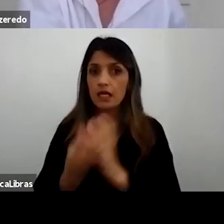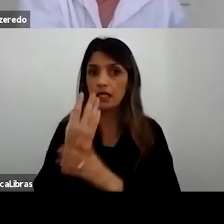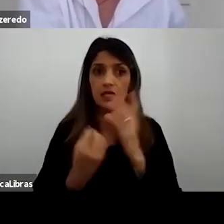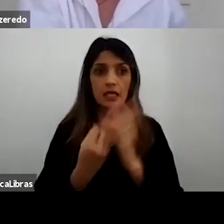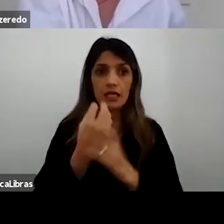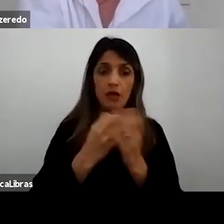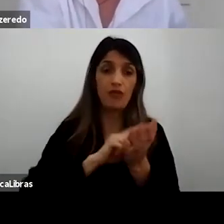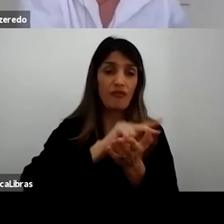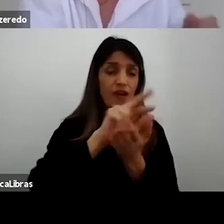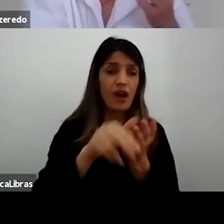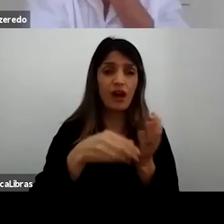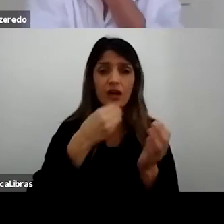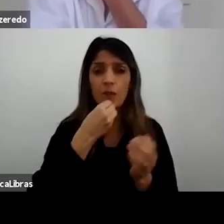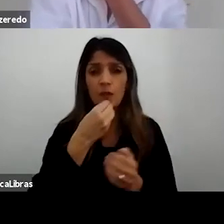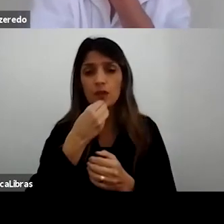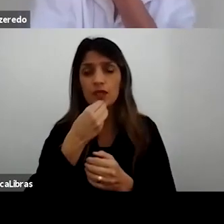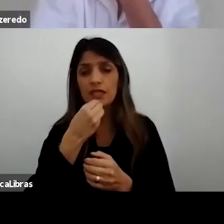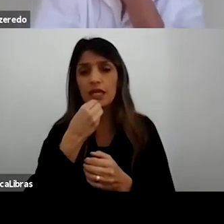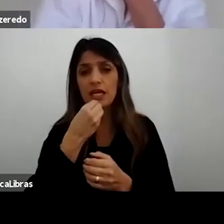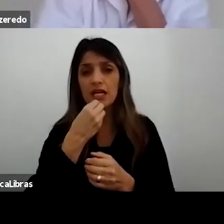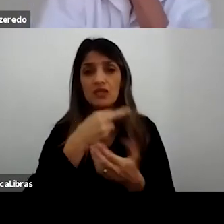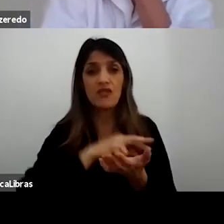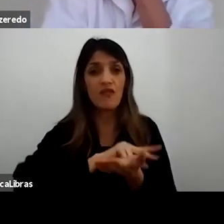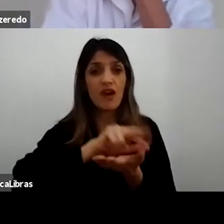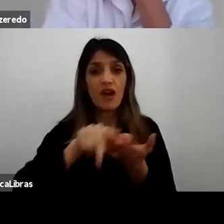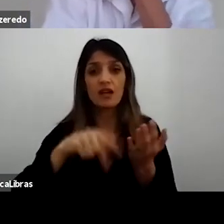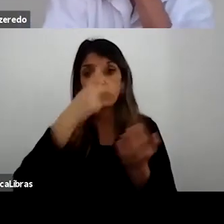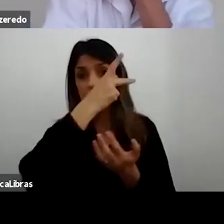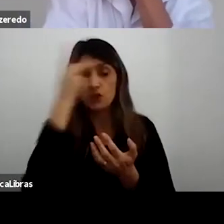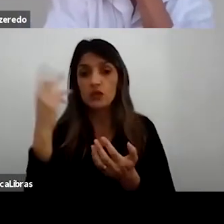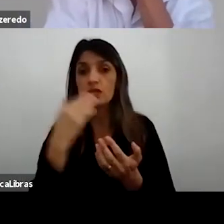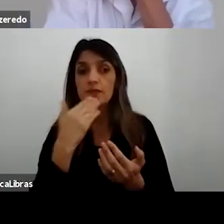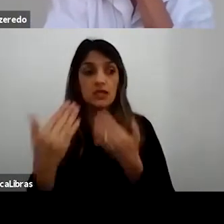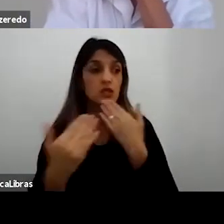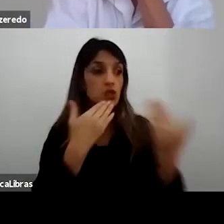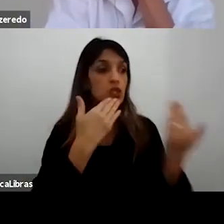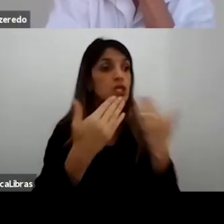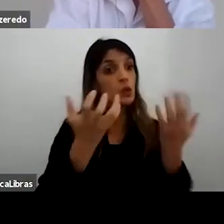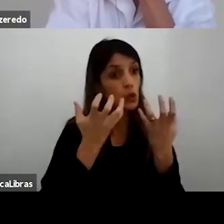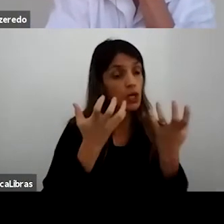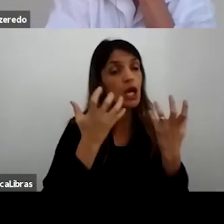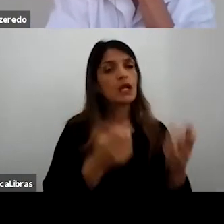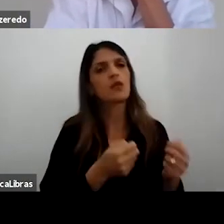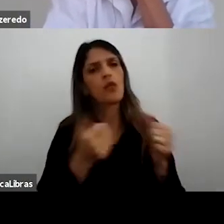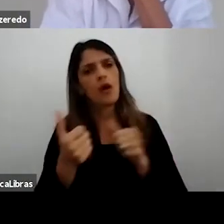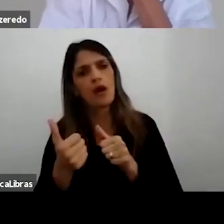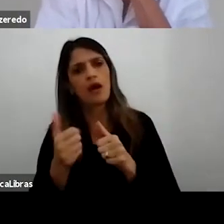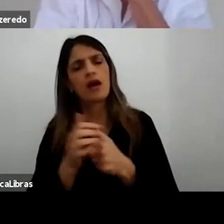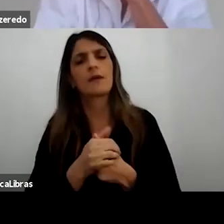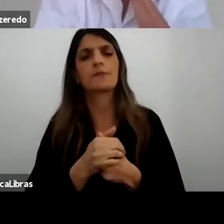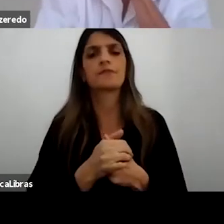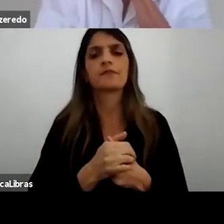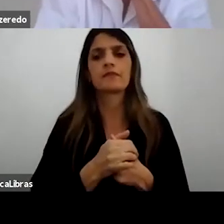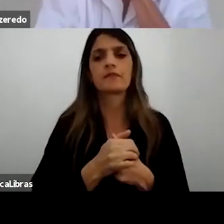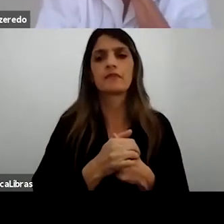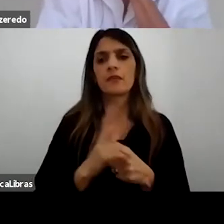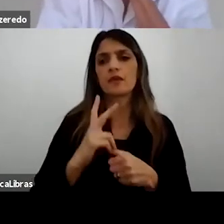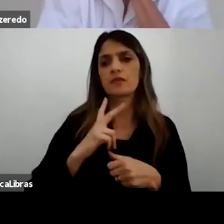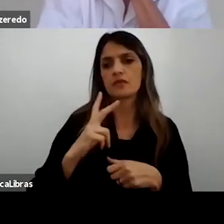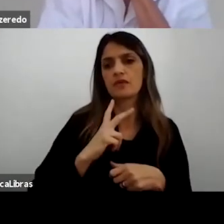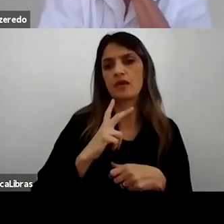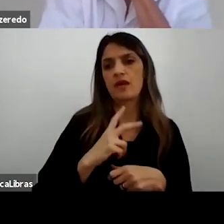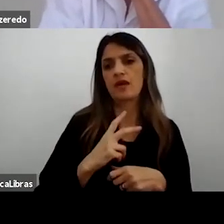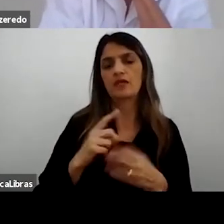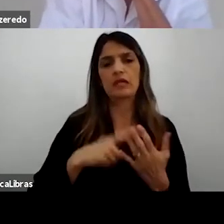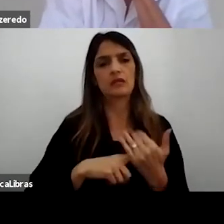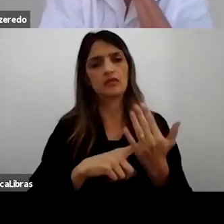Tem muita gente pedindo e tem muitas oportunidades de doar, seja fisicamente, seja por todas as novas tecnologias